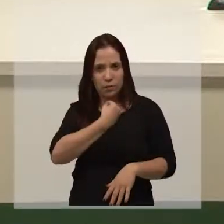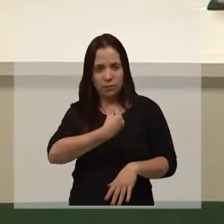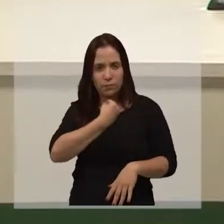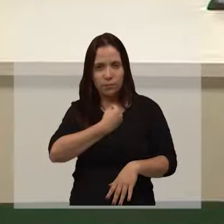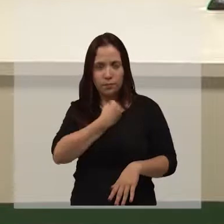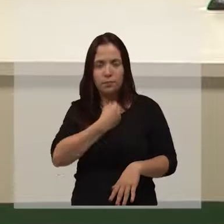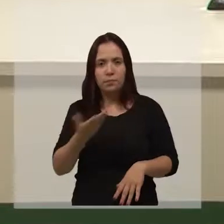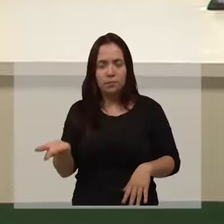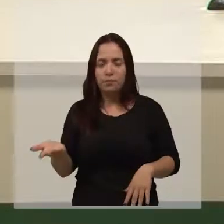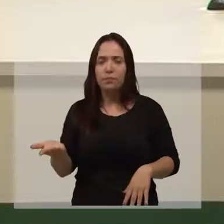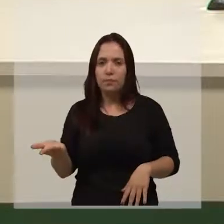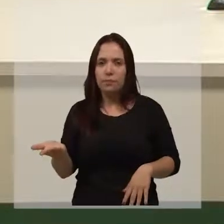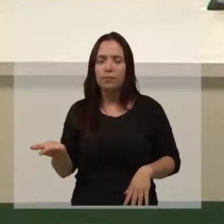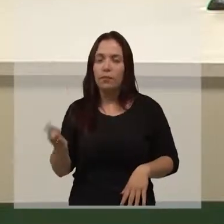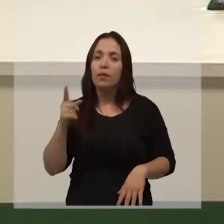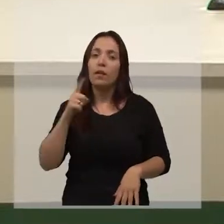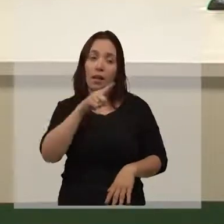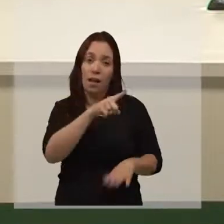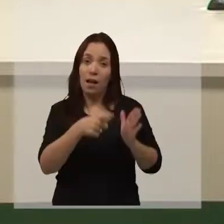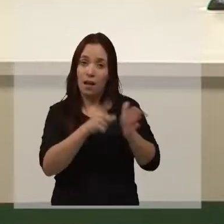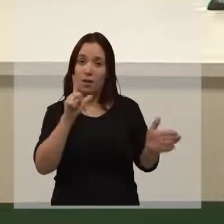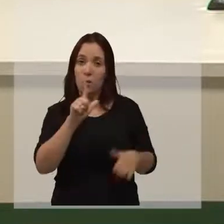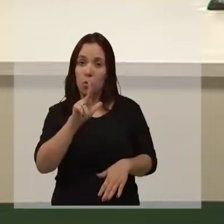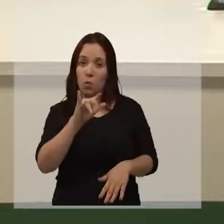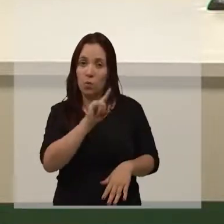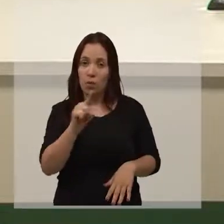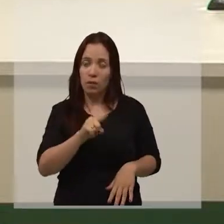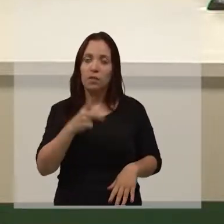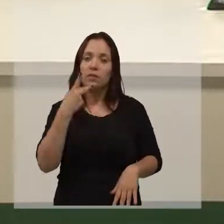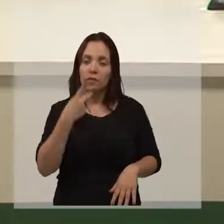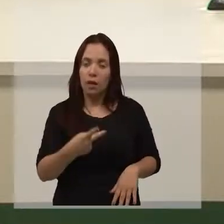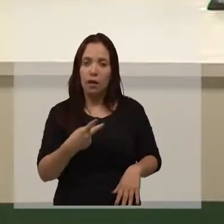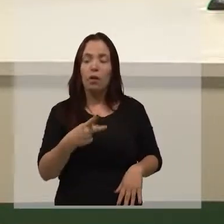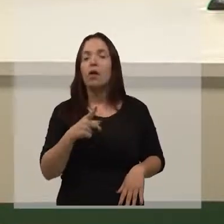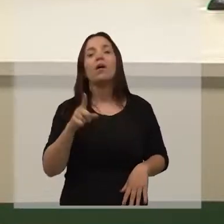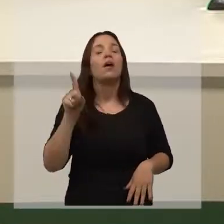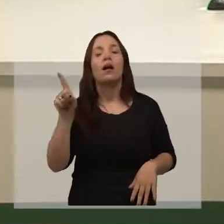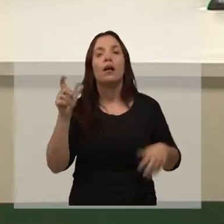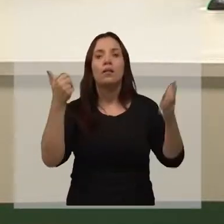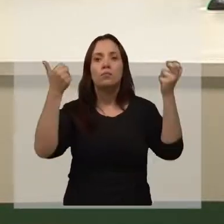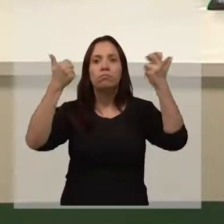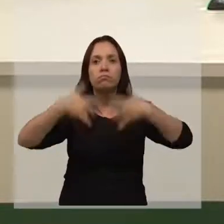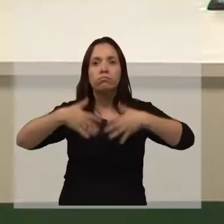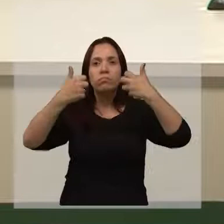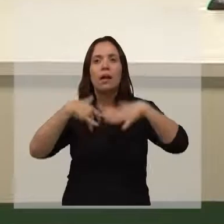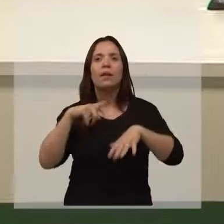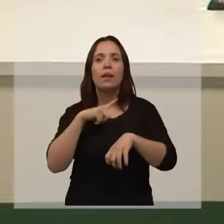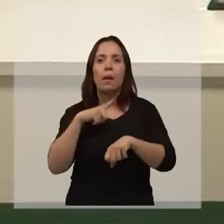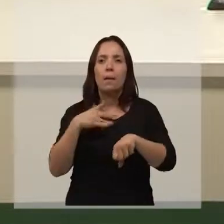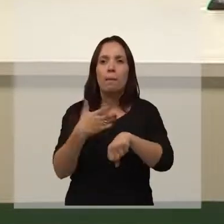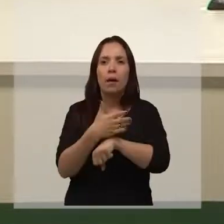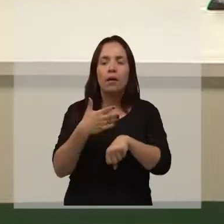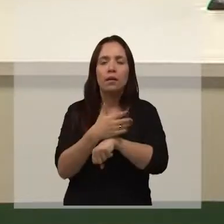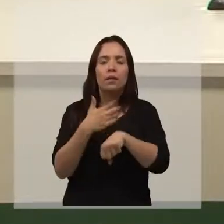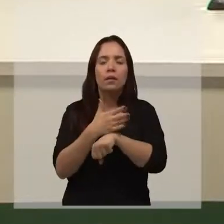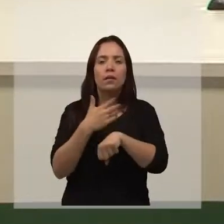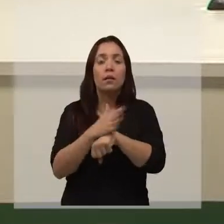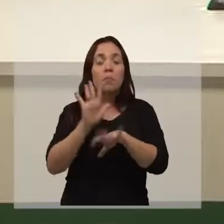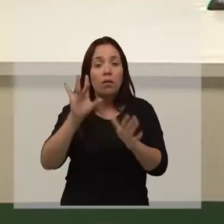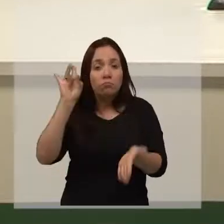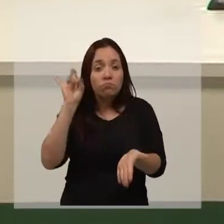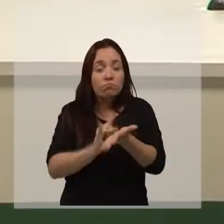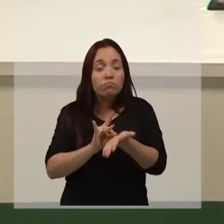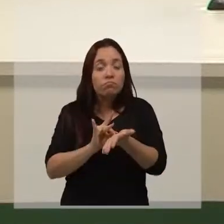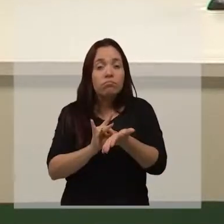Então, só confirmando o que o Luiz falou, Atual. que depois é que ele foi falar que tinha participado, mas na realidade a participação